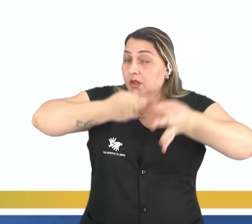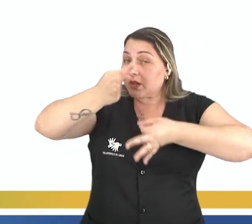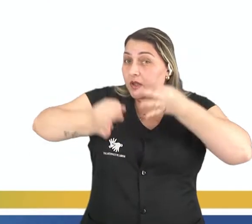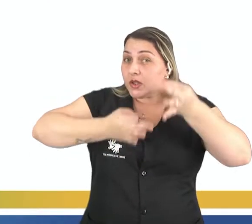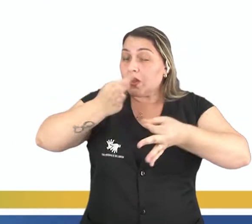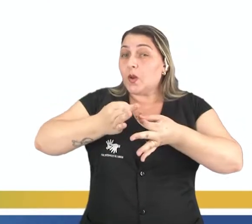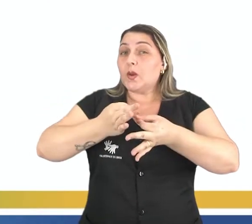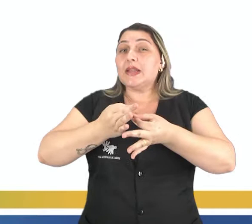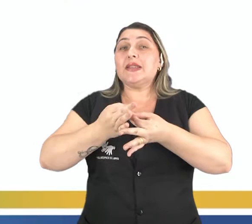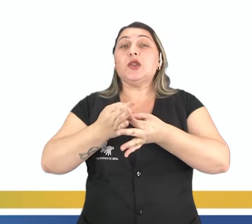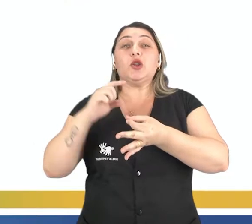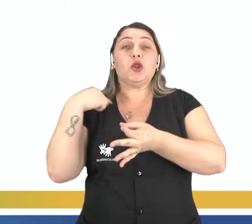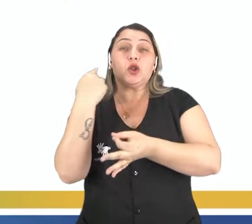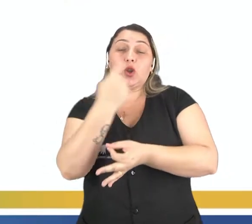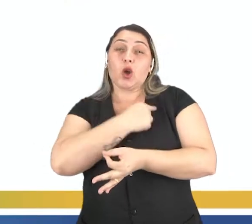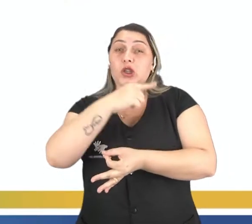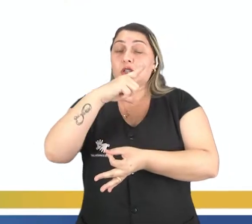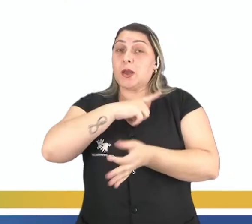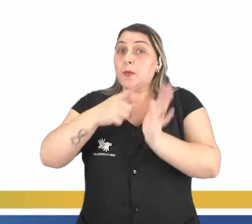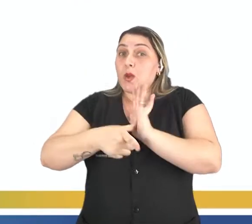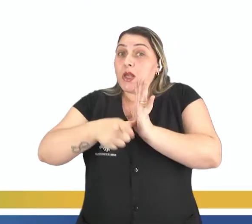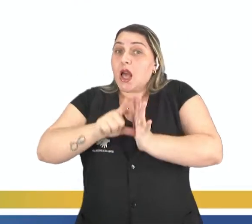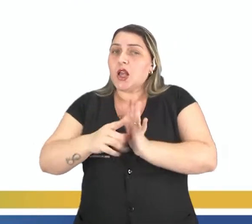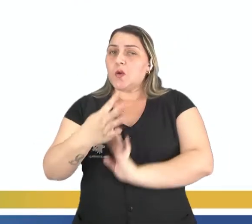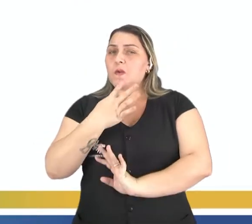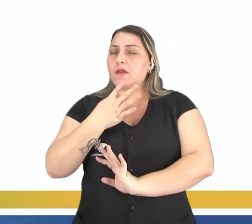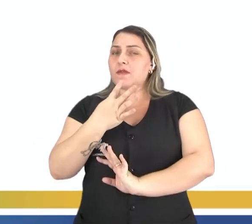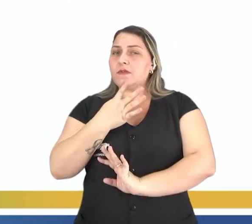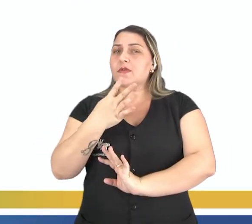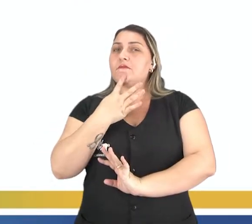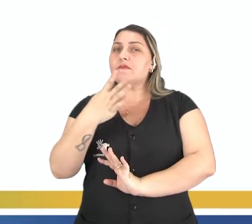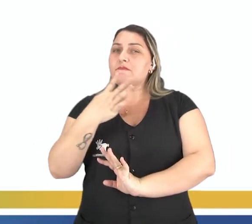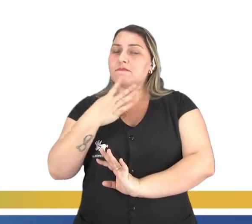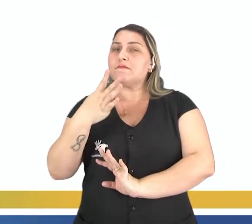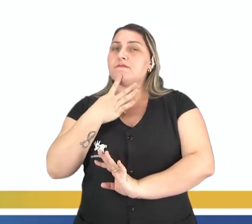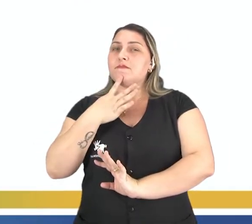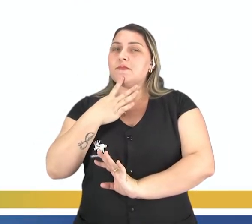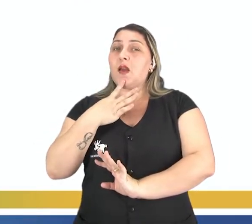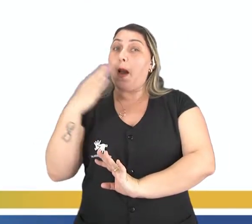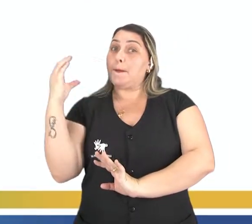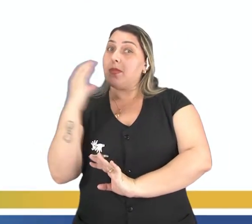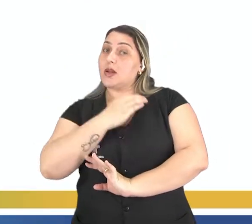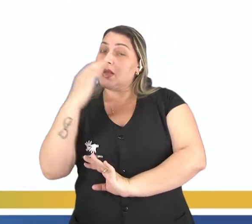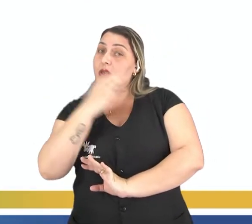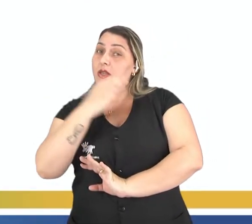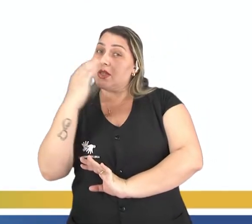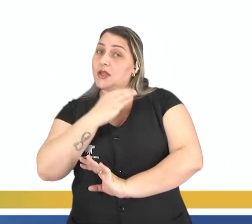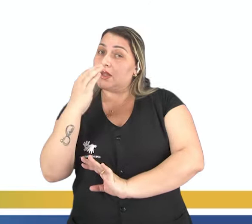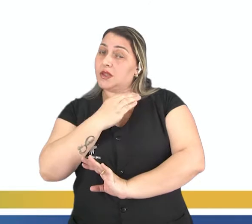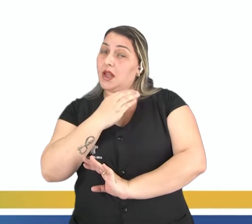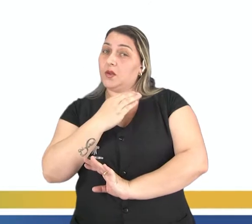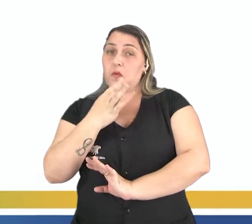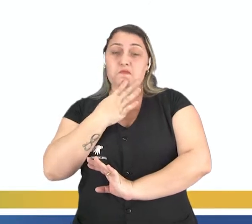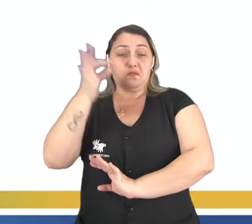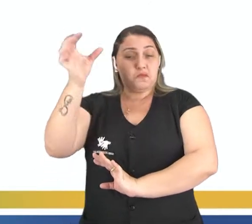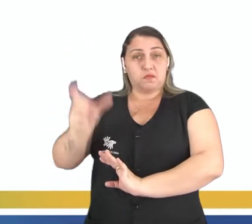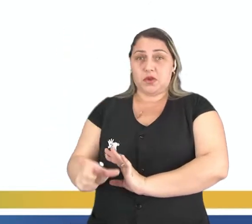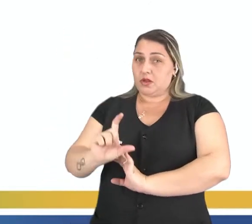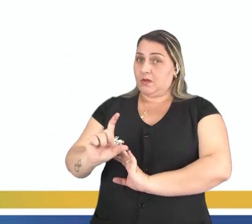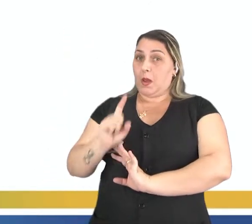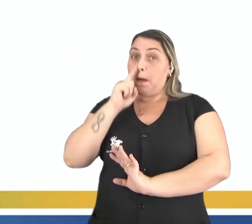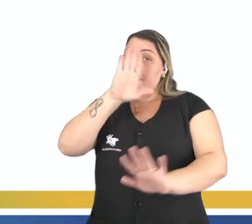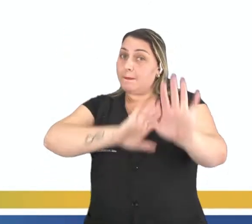que formamos das pessoas antes de conhecê-las. É um julgamento apressado e superficial e muito